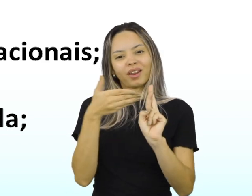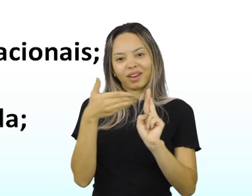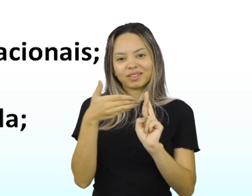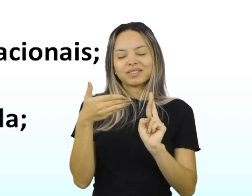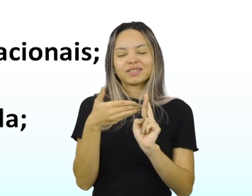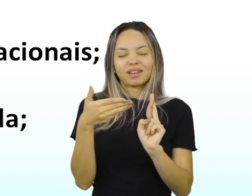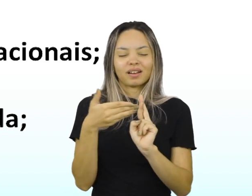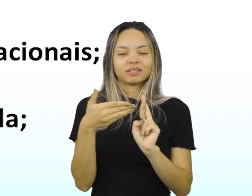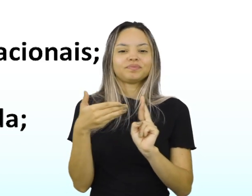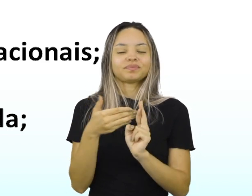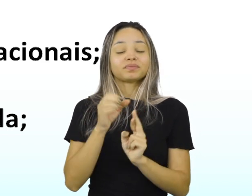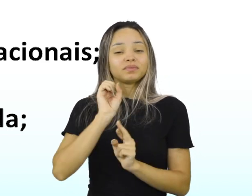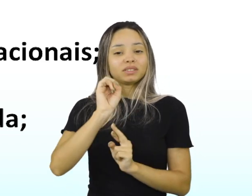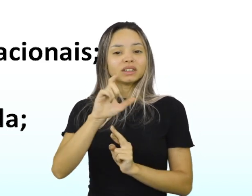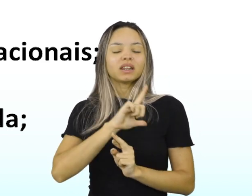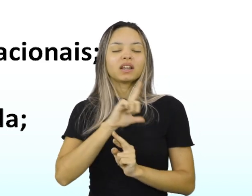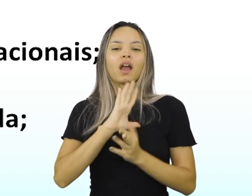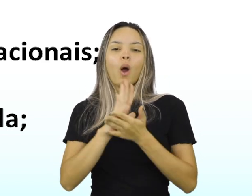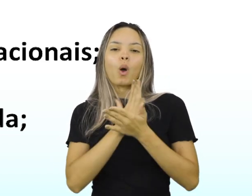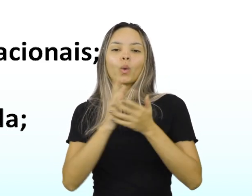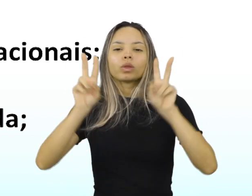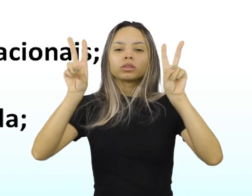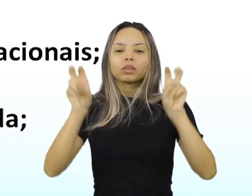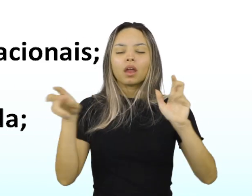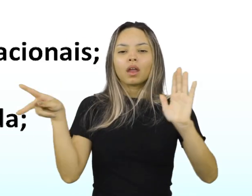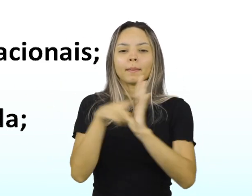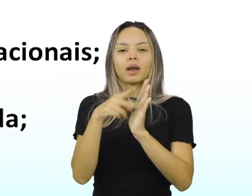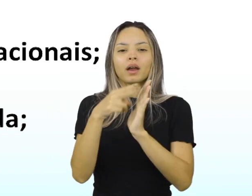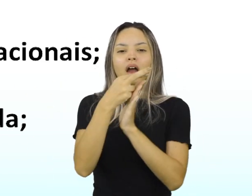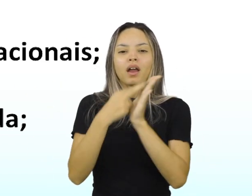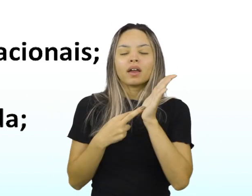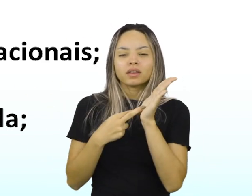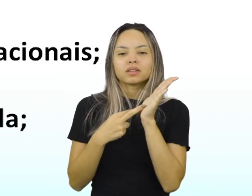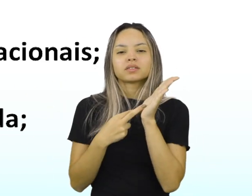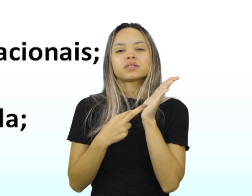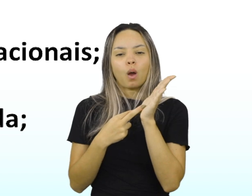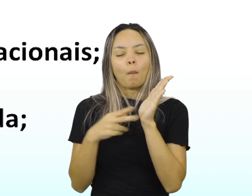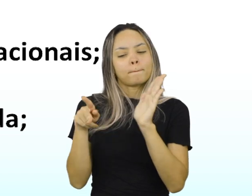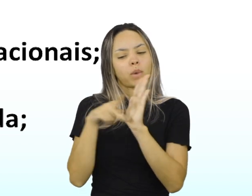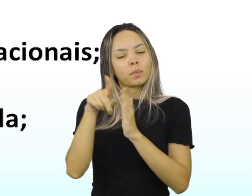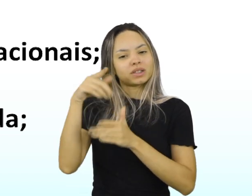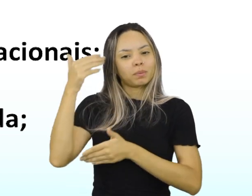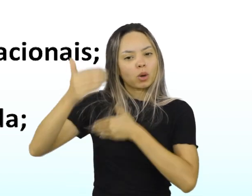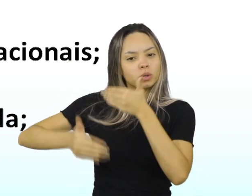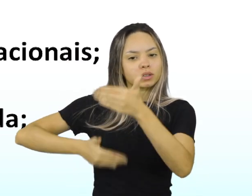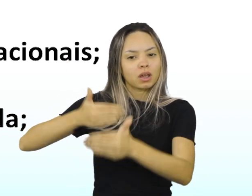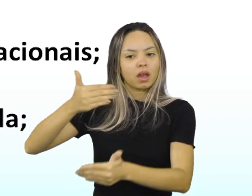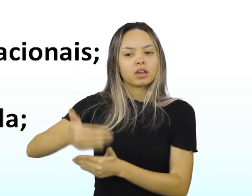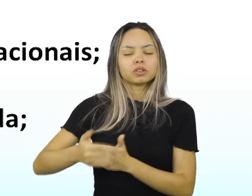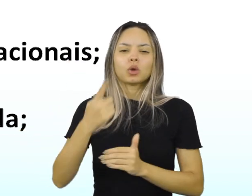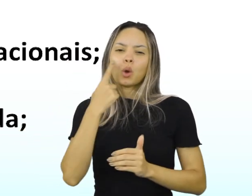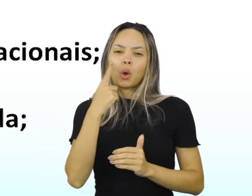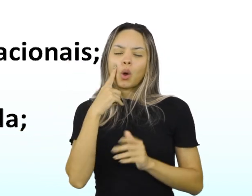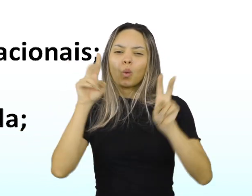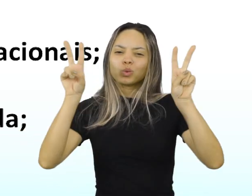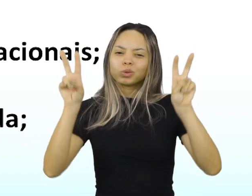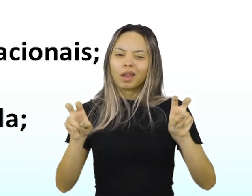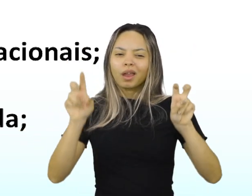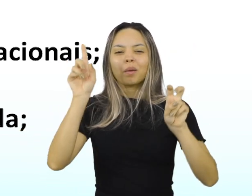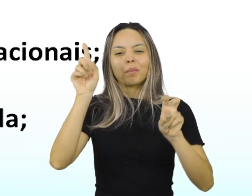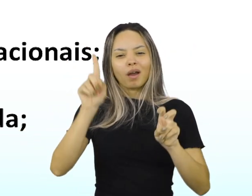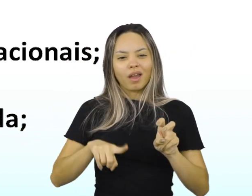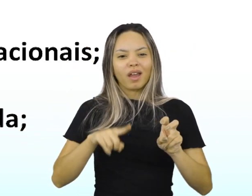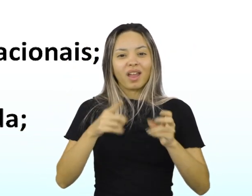referência caso venha alguma temática na redação relativa a esse processo. Não que o tema